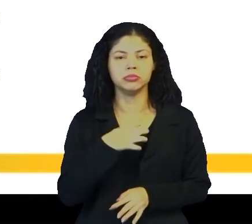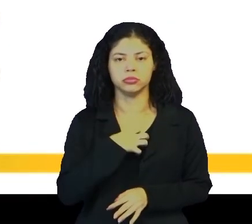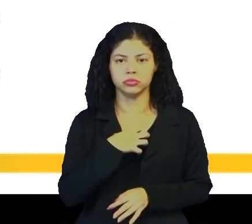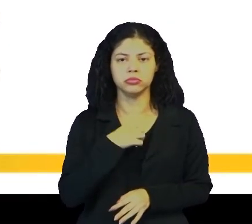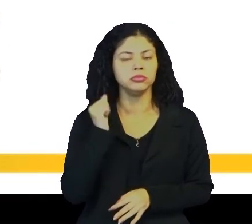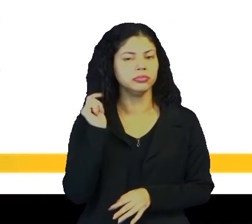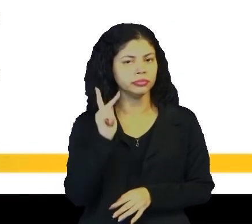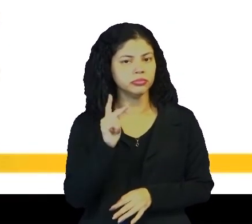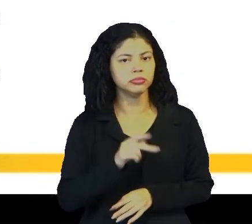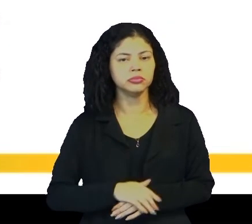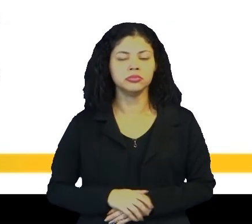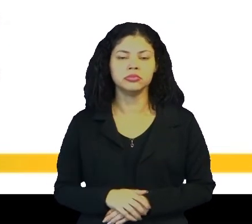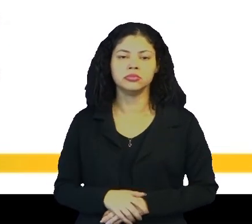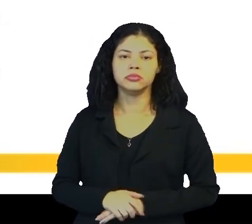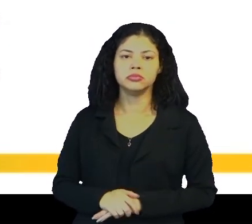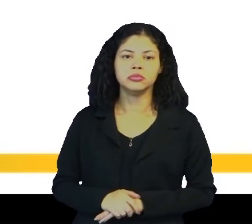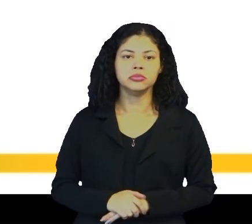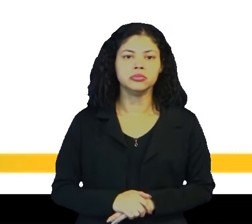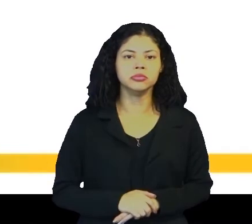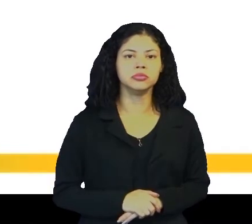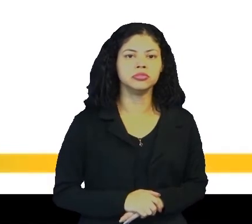ok, gente?